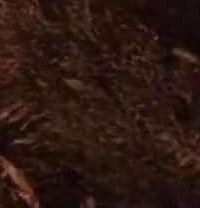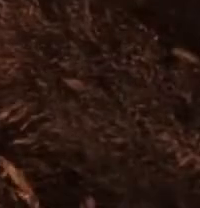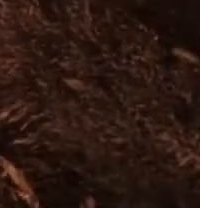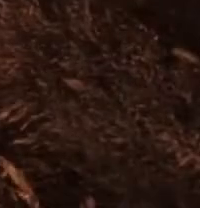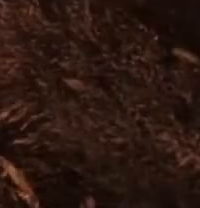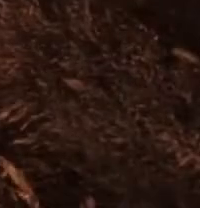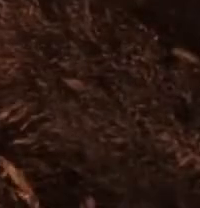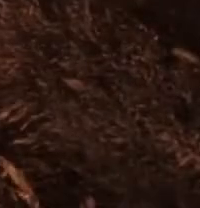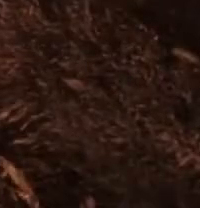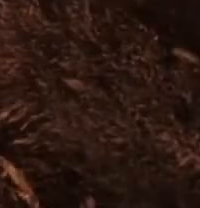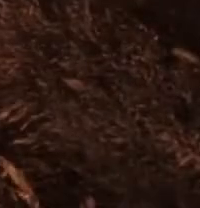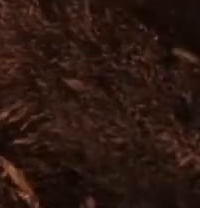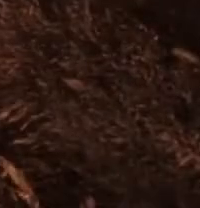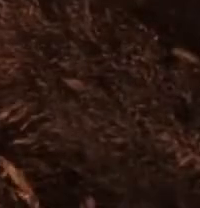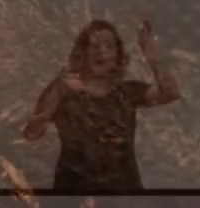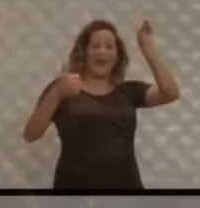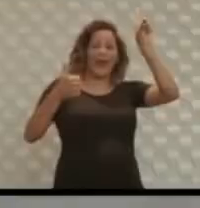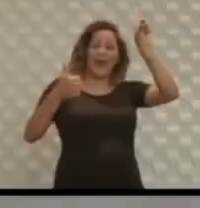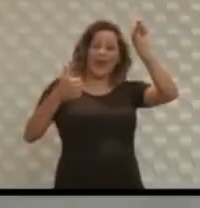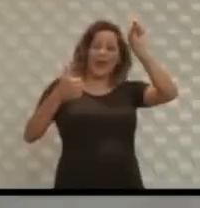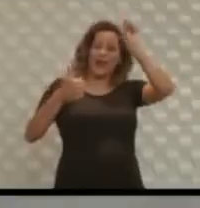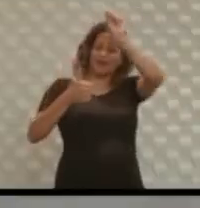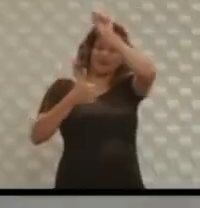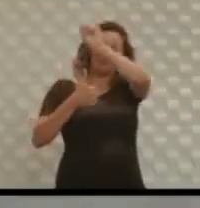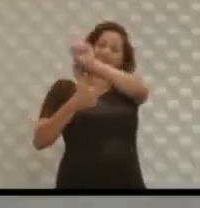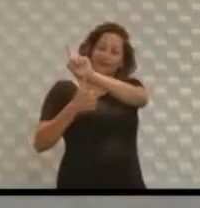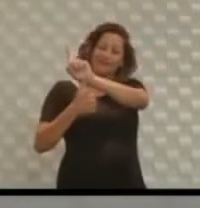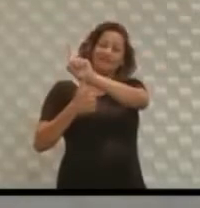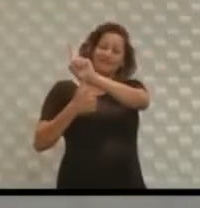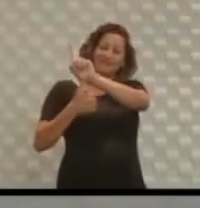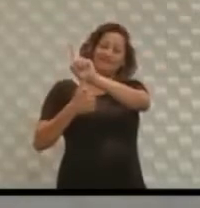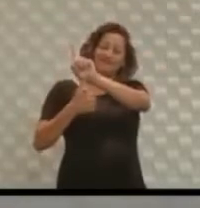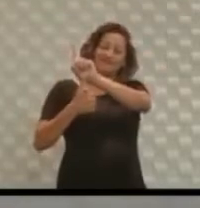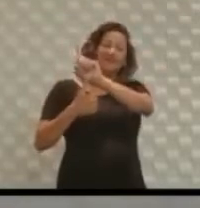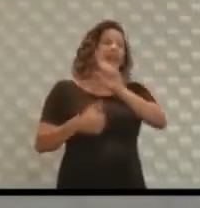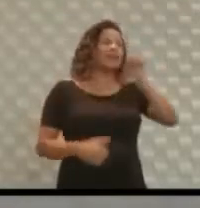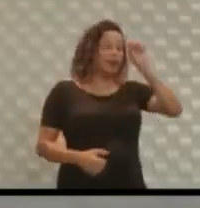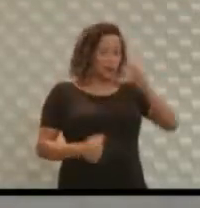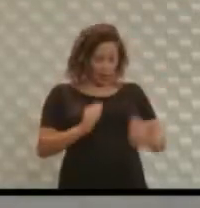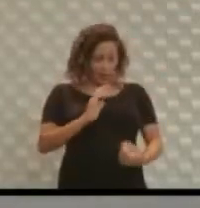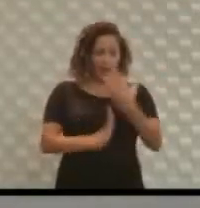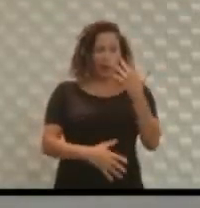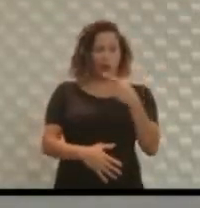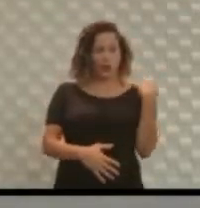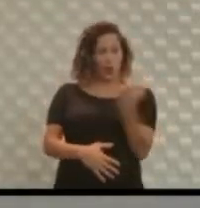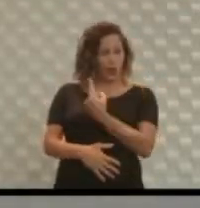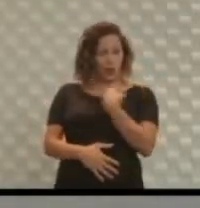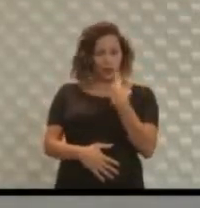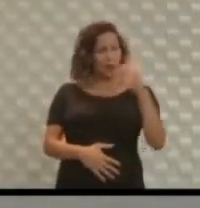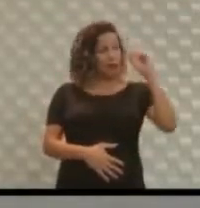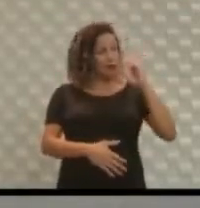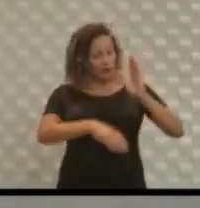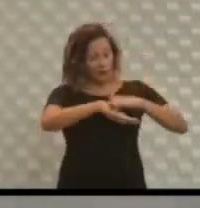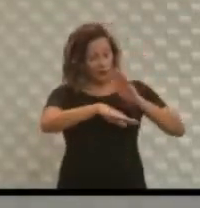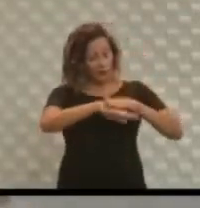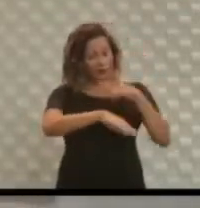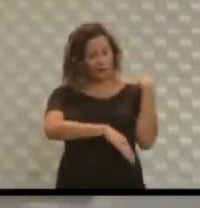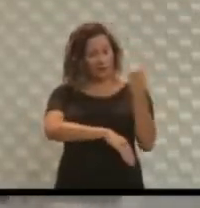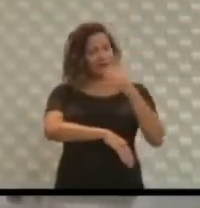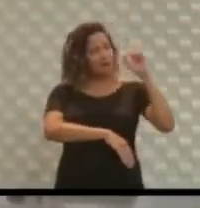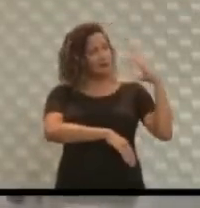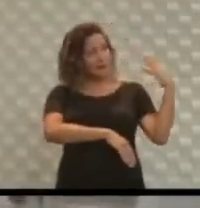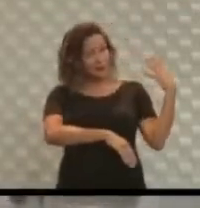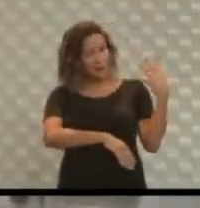Deus, não é? Ele que nos criou. Ele é o Criador, é o nosso Criador, Ele é o nosso